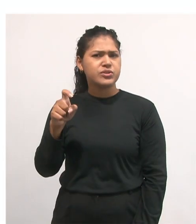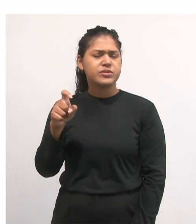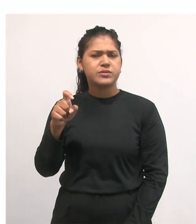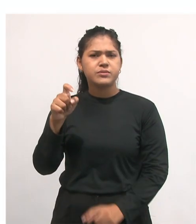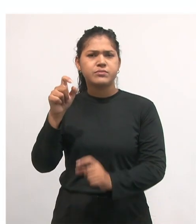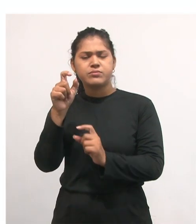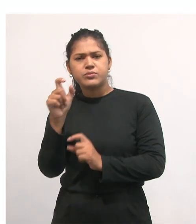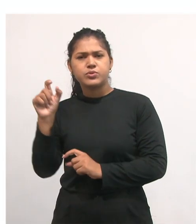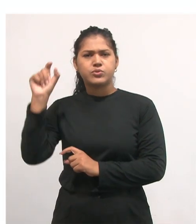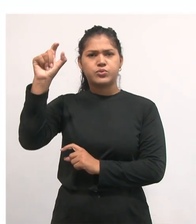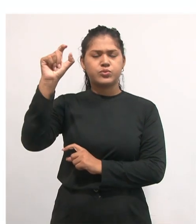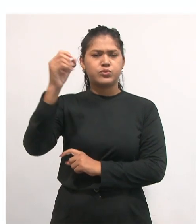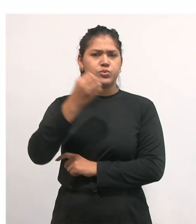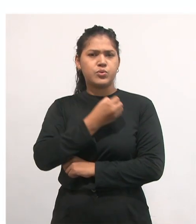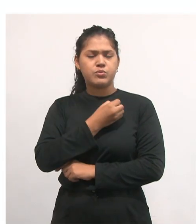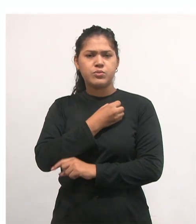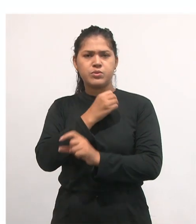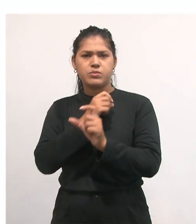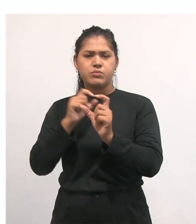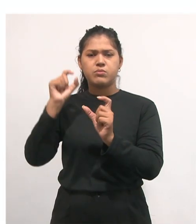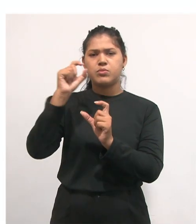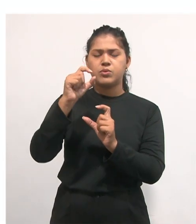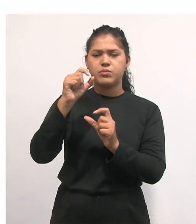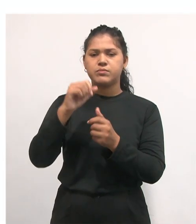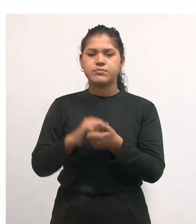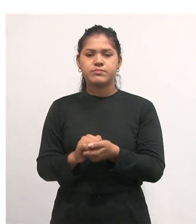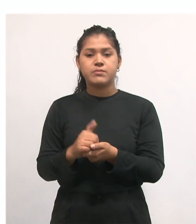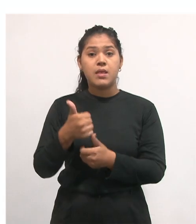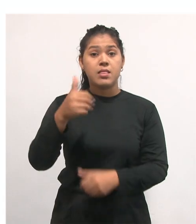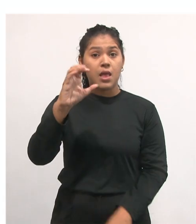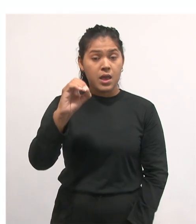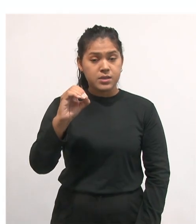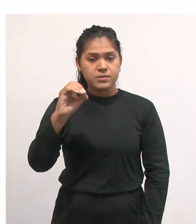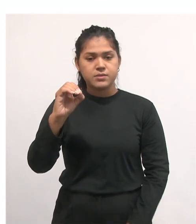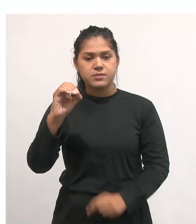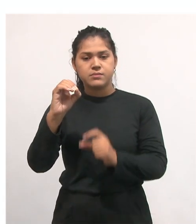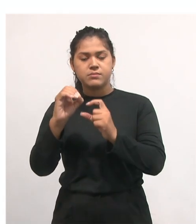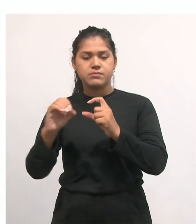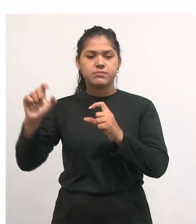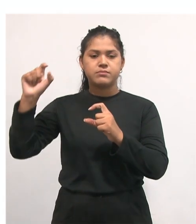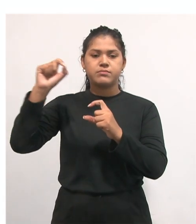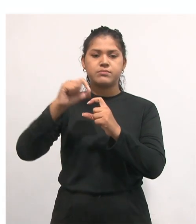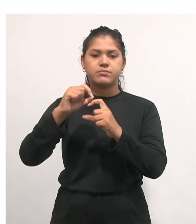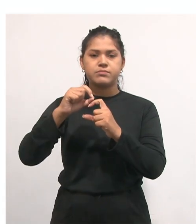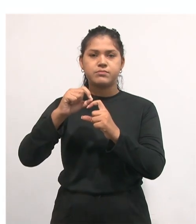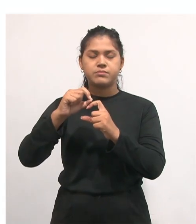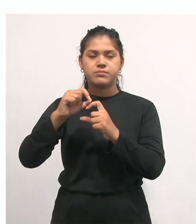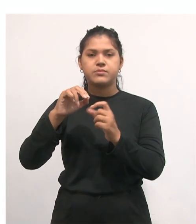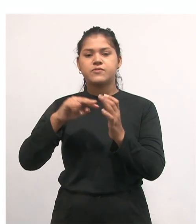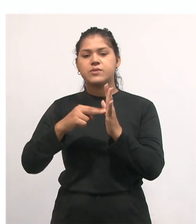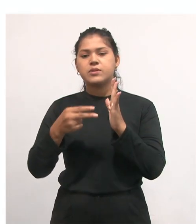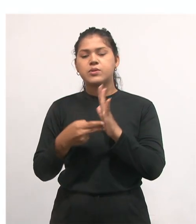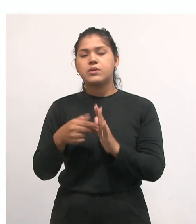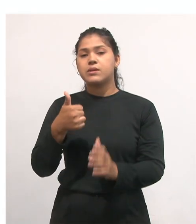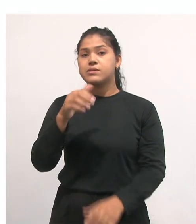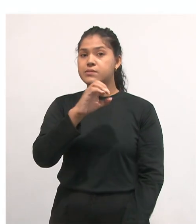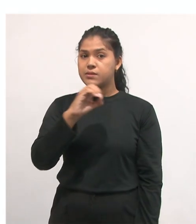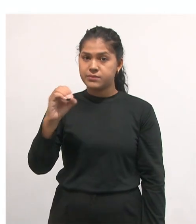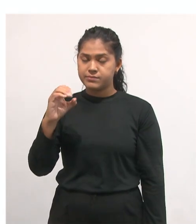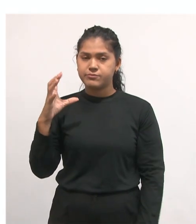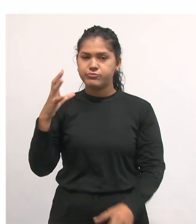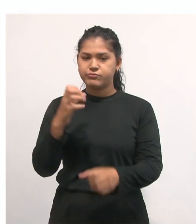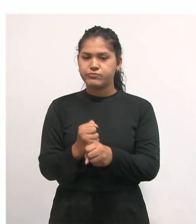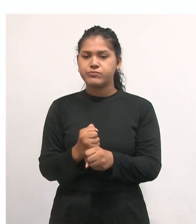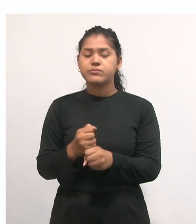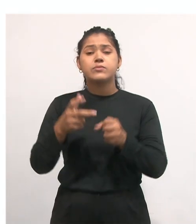seja, é o valor lá da coluna x elevado ao quadrado. 10 ao quadrado, olha aqui, 10 ao quadrado, 100. A